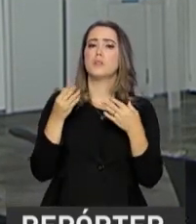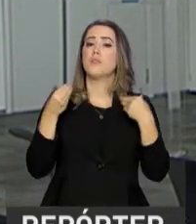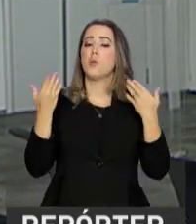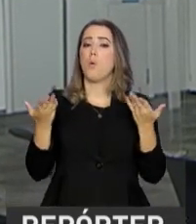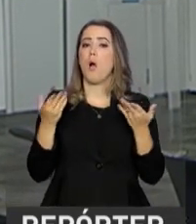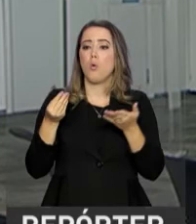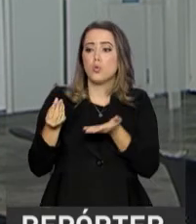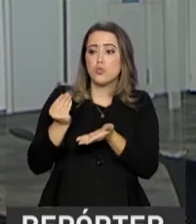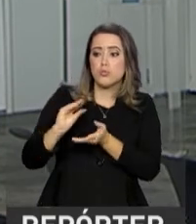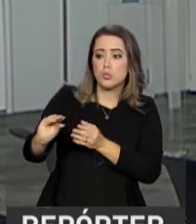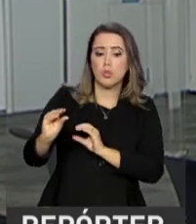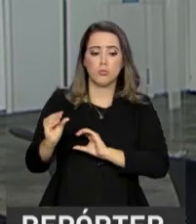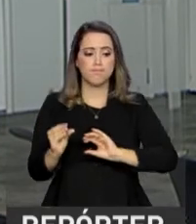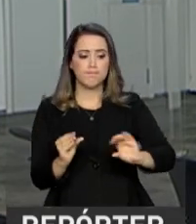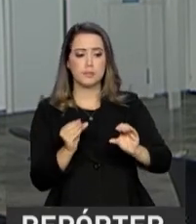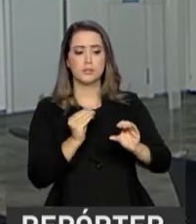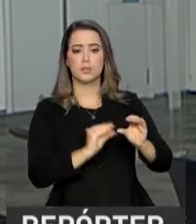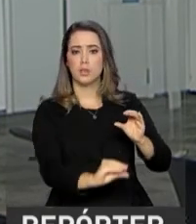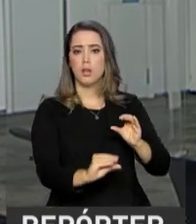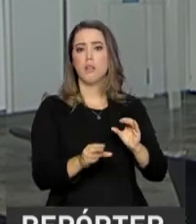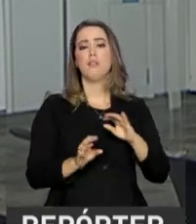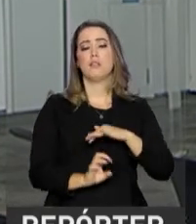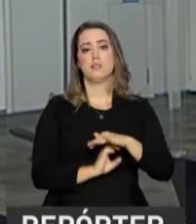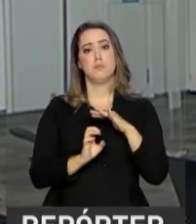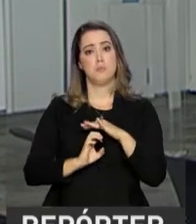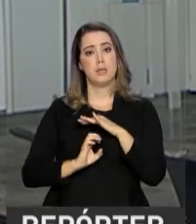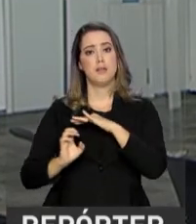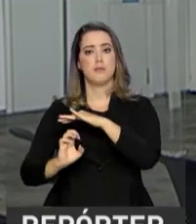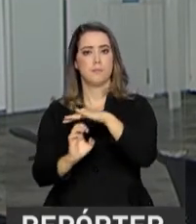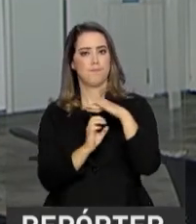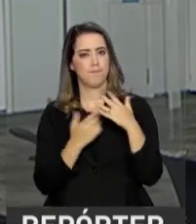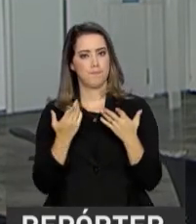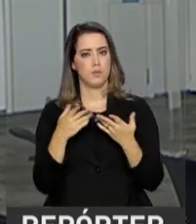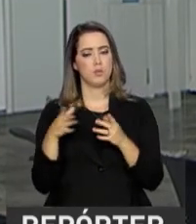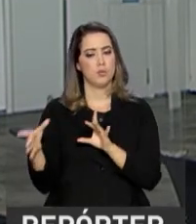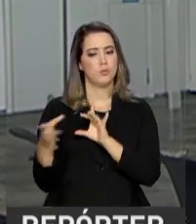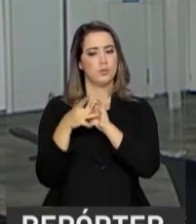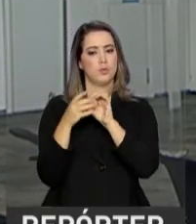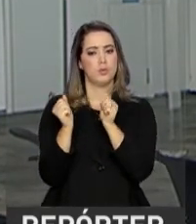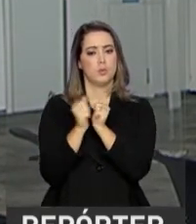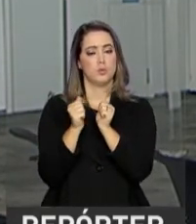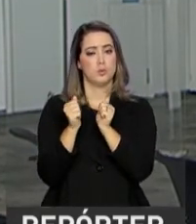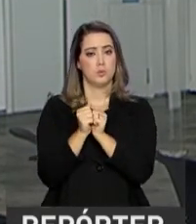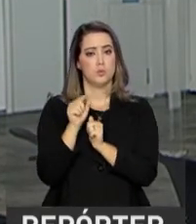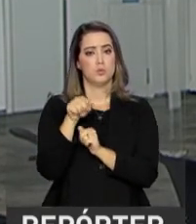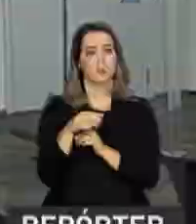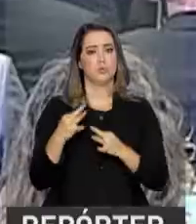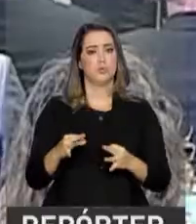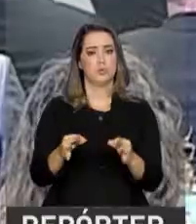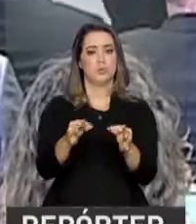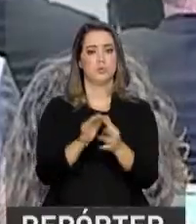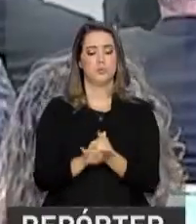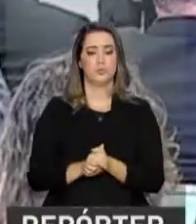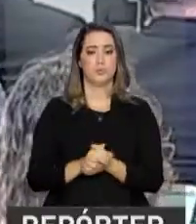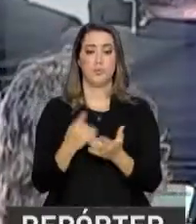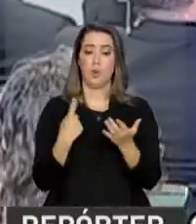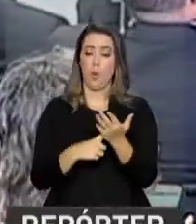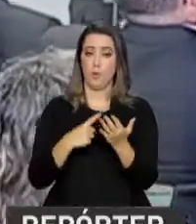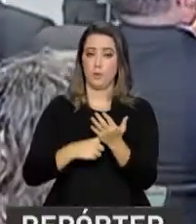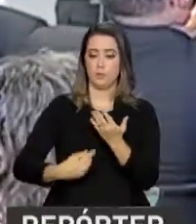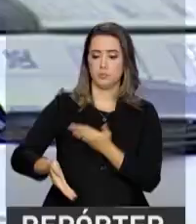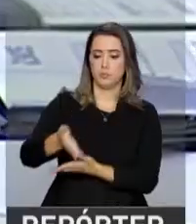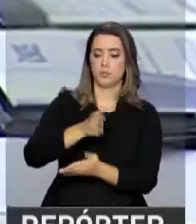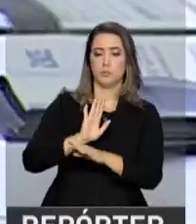recursos cheguem aos empresários para isso vai se valer da parceria e da tecnologia o acordo de